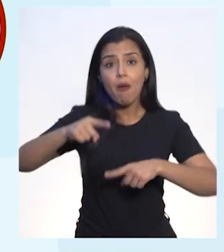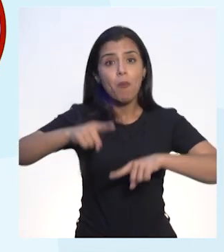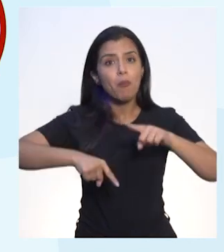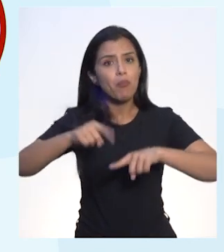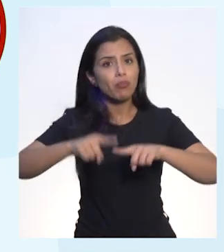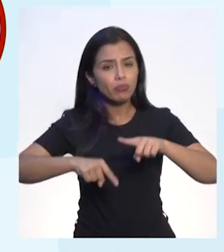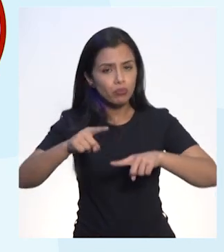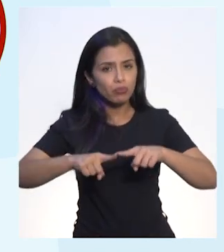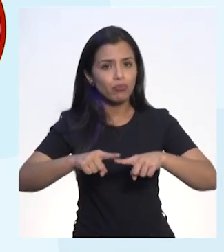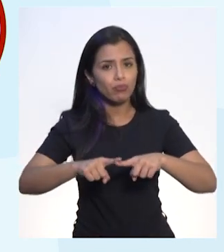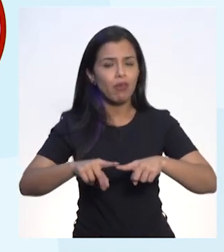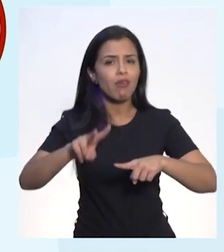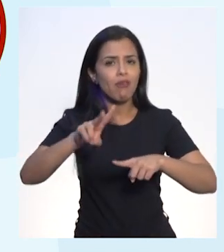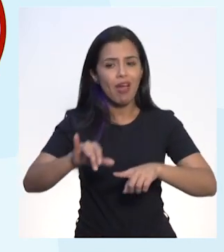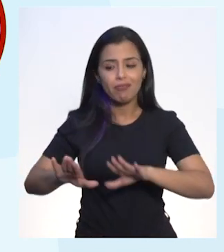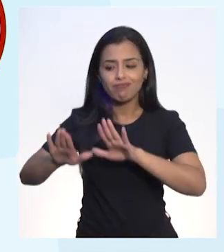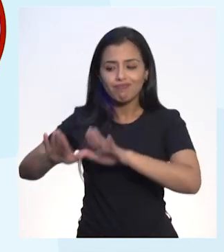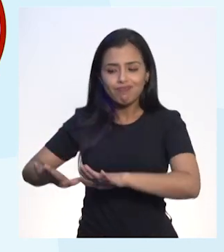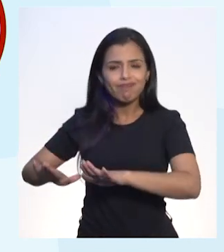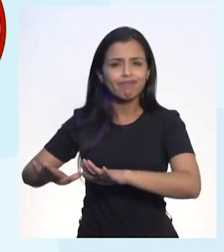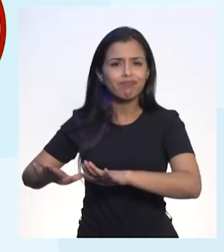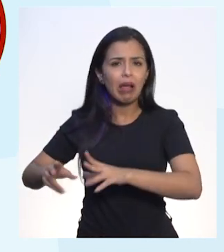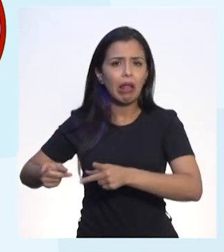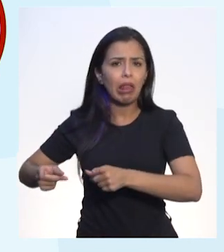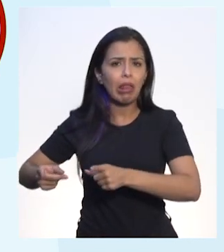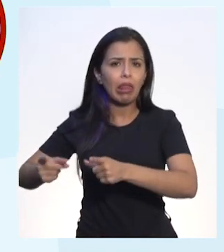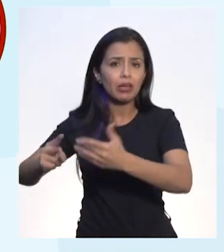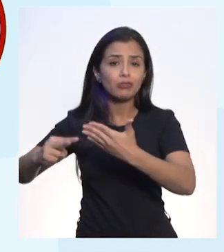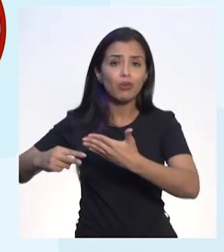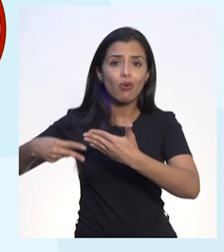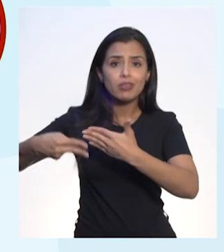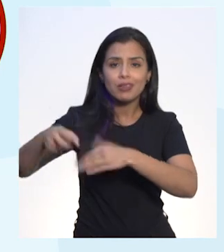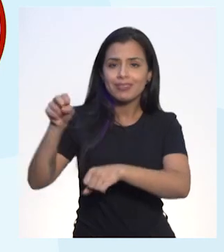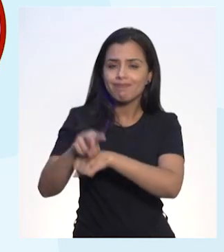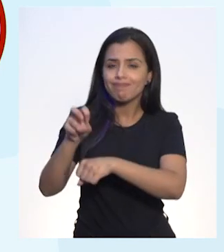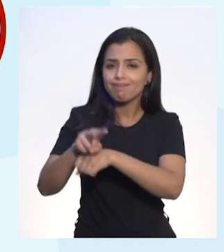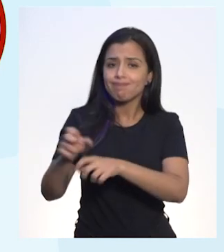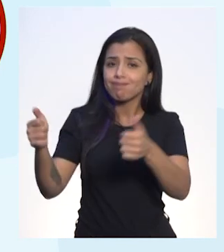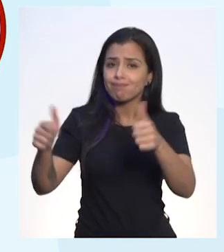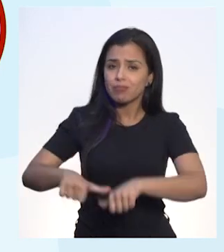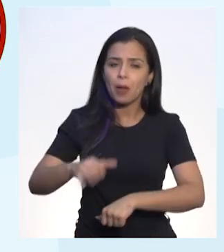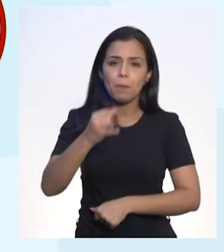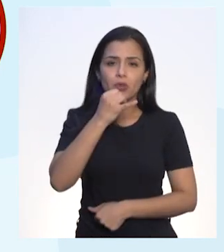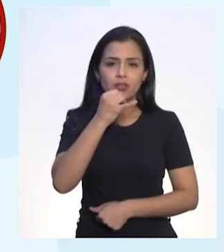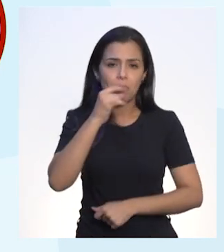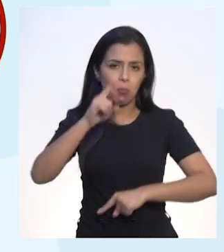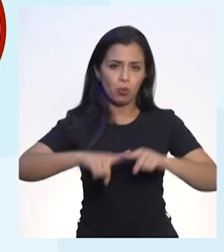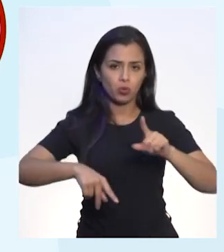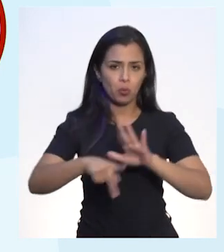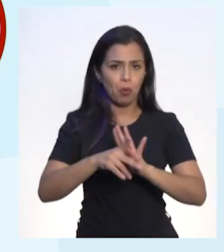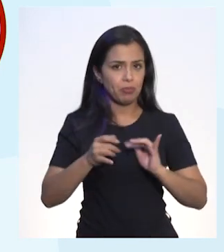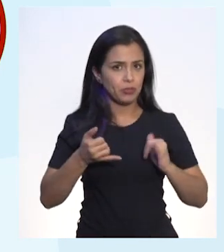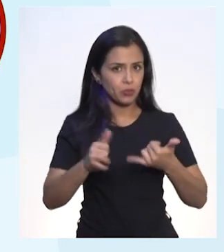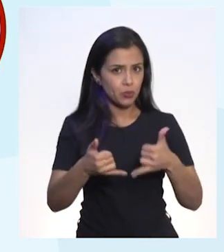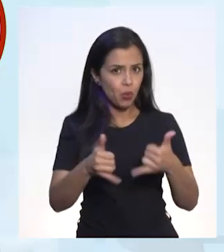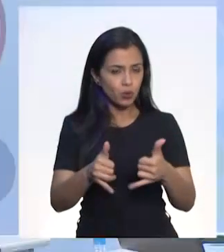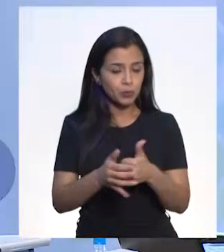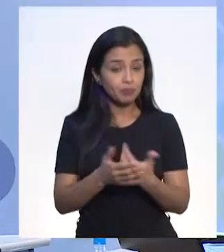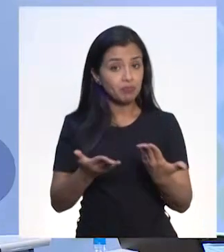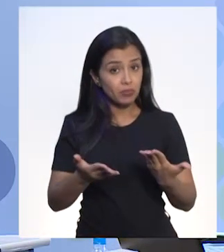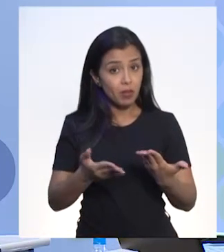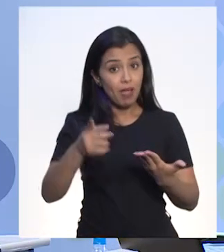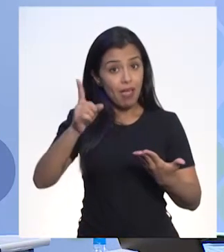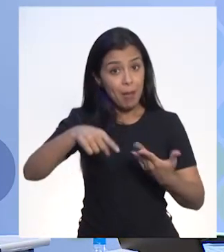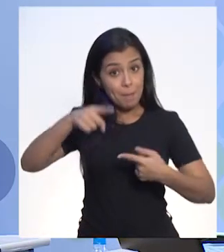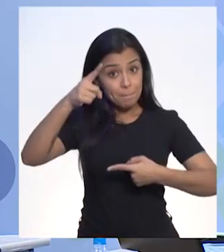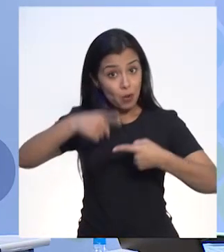que vai sofrer consequências tóxicas, né, como, né, os produtos eletrônicos. Então, eles são proibidos